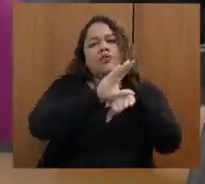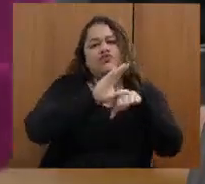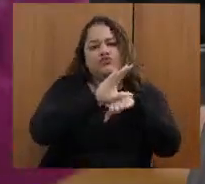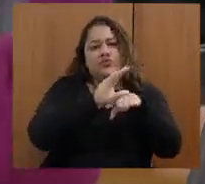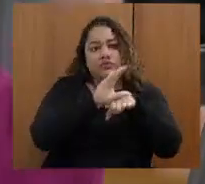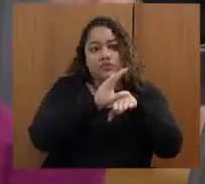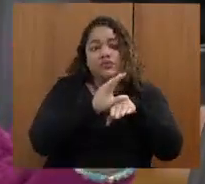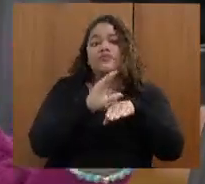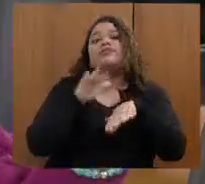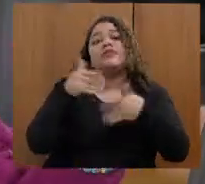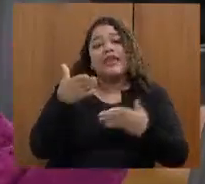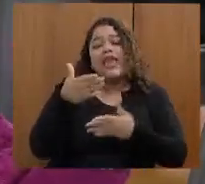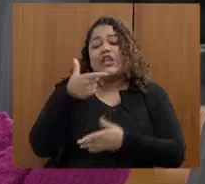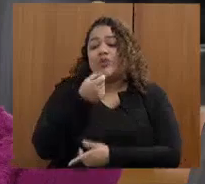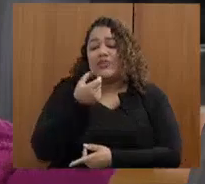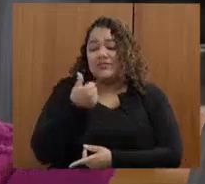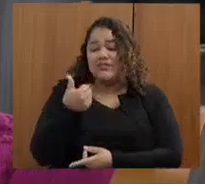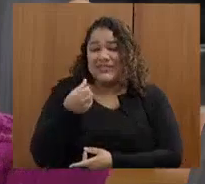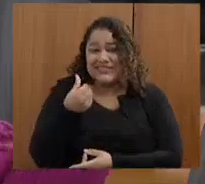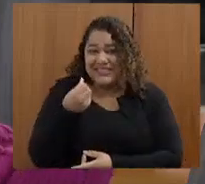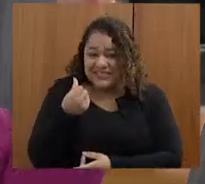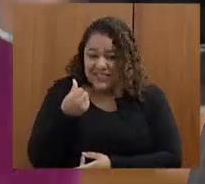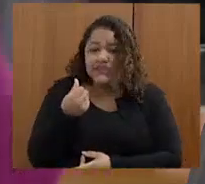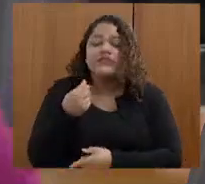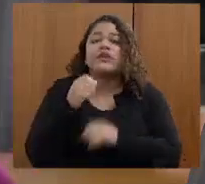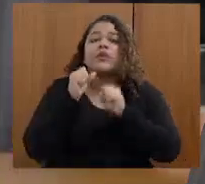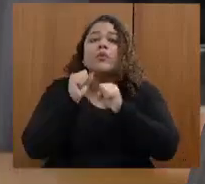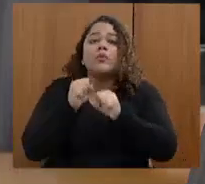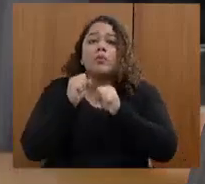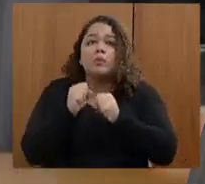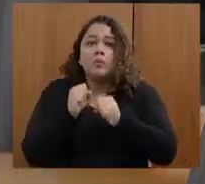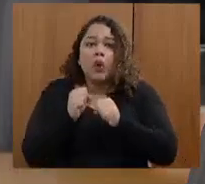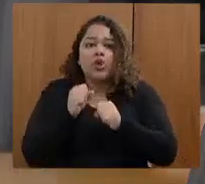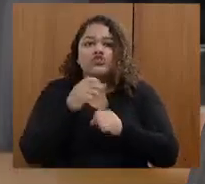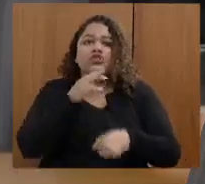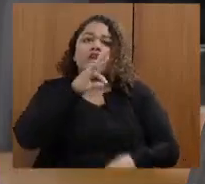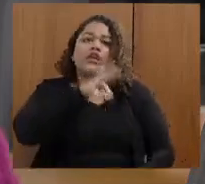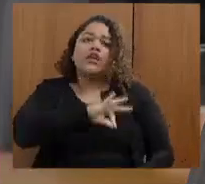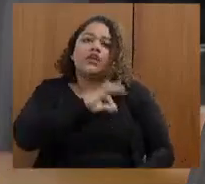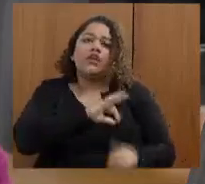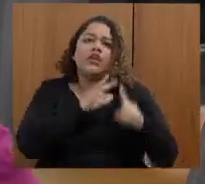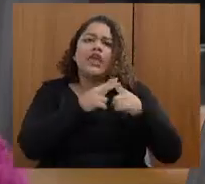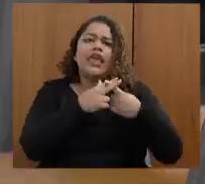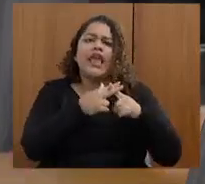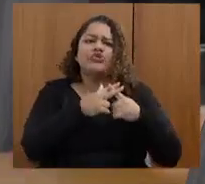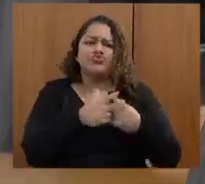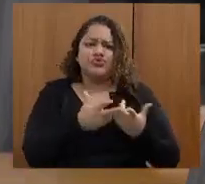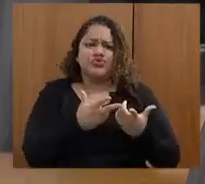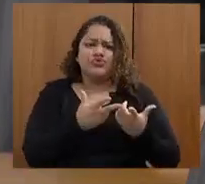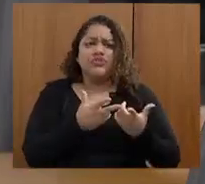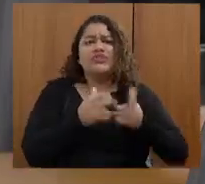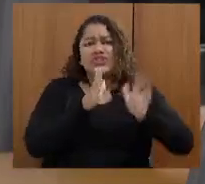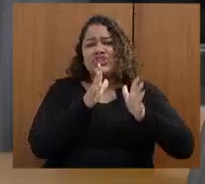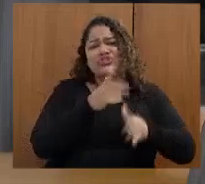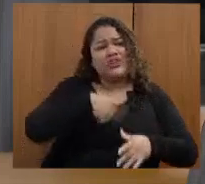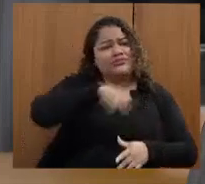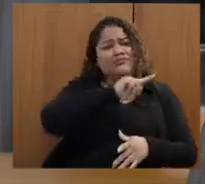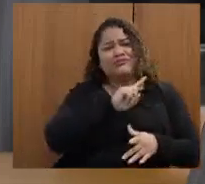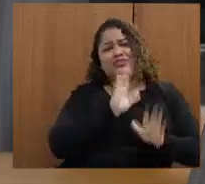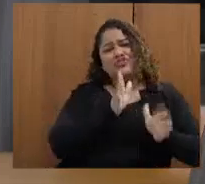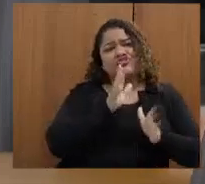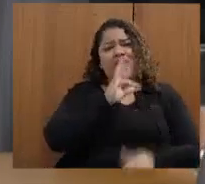a 2016 podendo ser declarado reajuste gente que todo mundo já recebe no contracheque